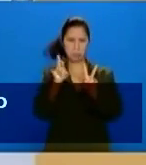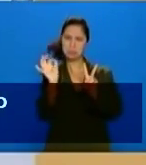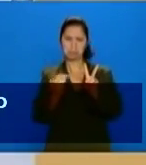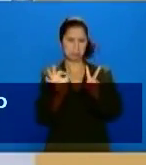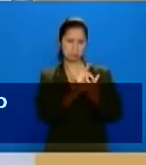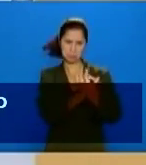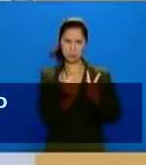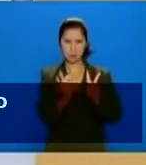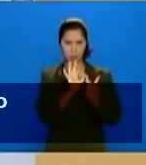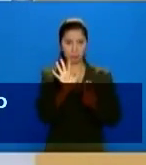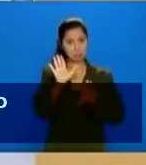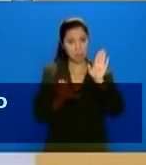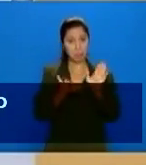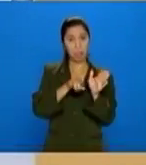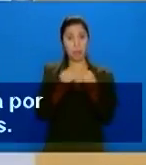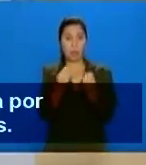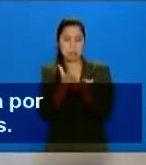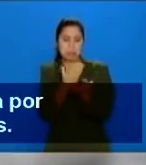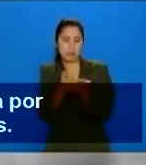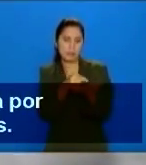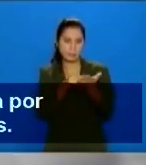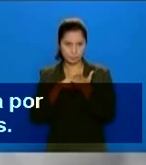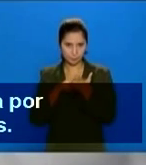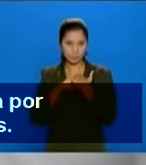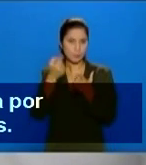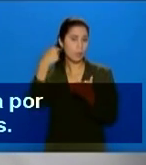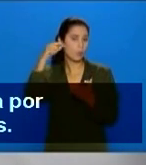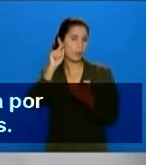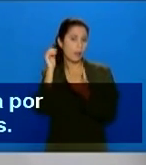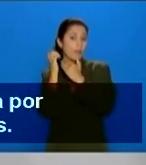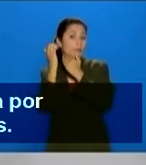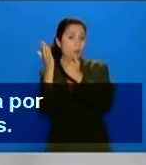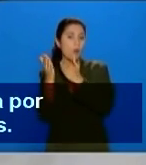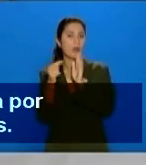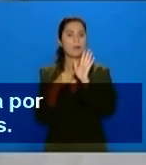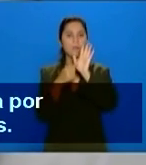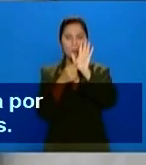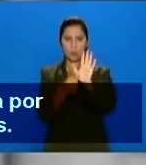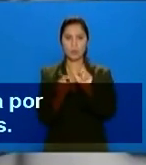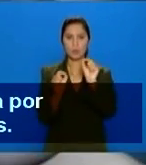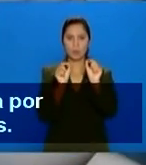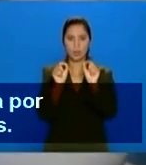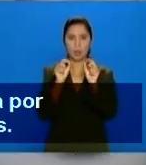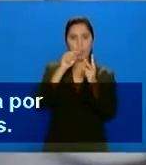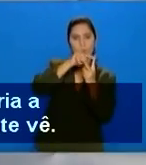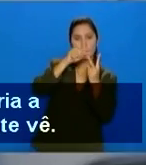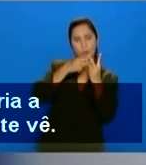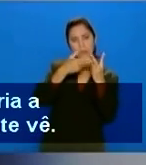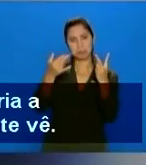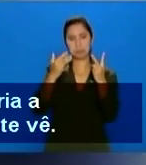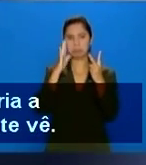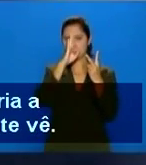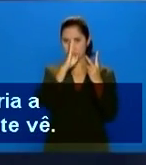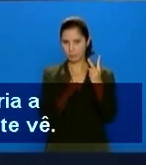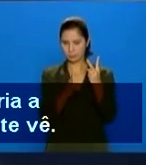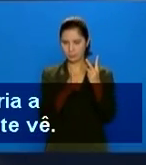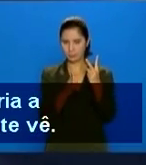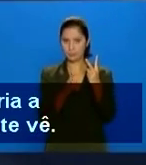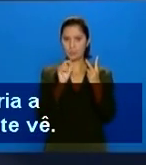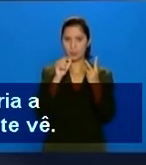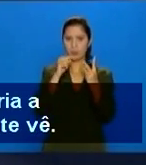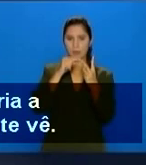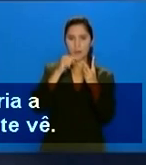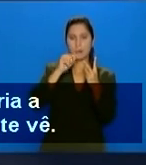correto, dependendo da bibliografia, certo? A orelha externa é composta por 2 estruturas principais. O